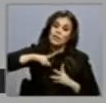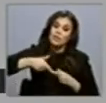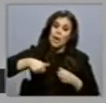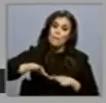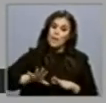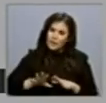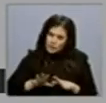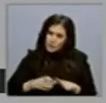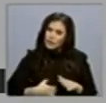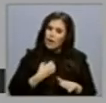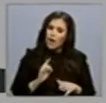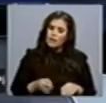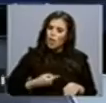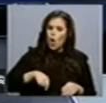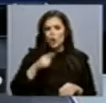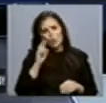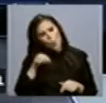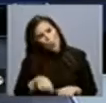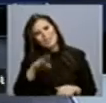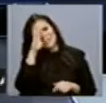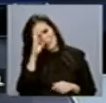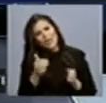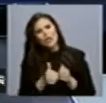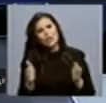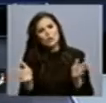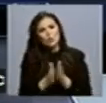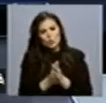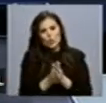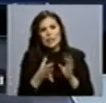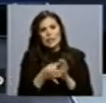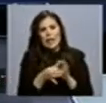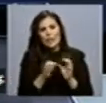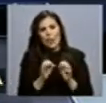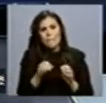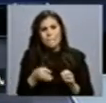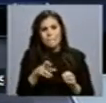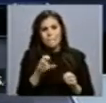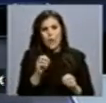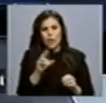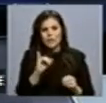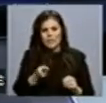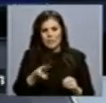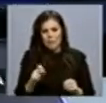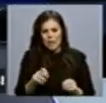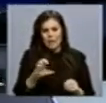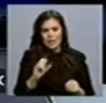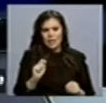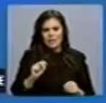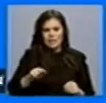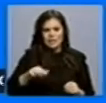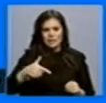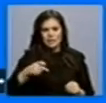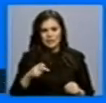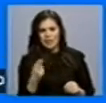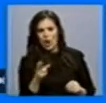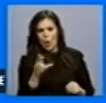quer dizer que nós hoje consigamos saber tudo sobre Próxima Centauri e o que está à sua volta. Um pequeno resumo da matéria